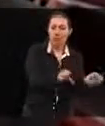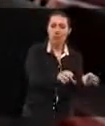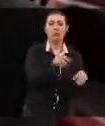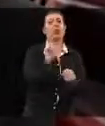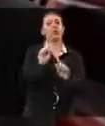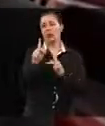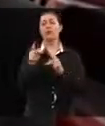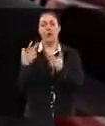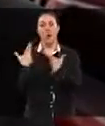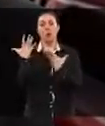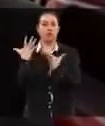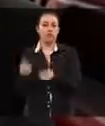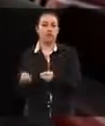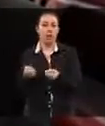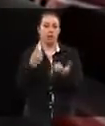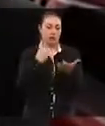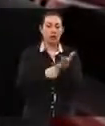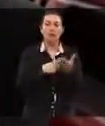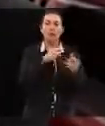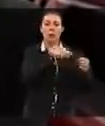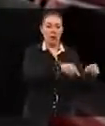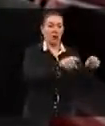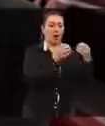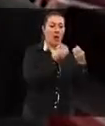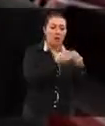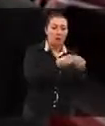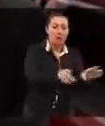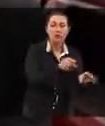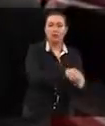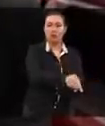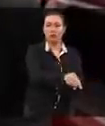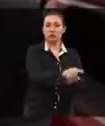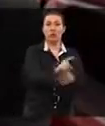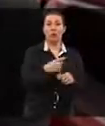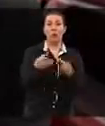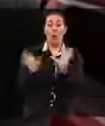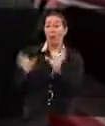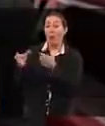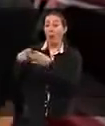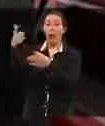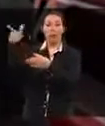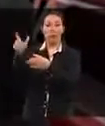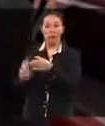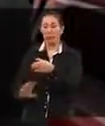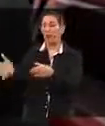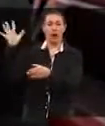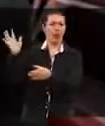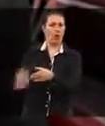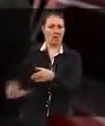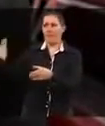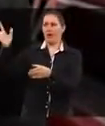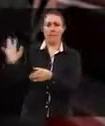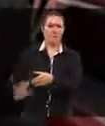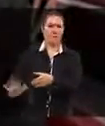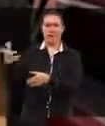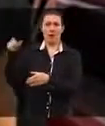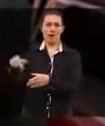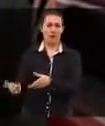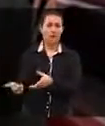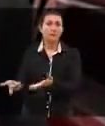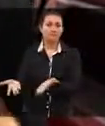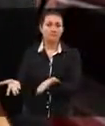muita razão, inclusive, né, que são alimentos muito prejudiciais, supervalorizando outros alimentos,